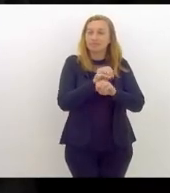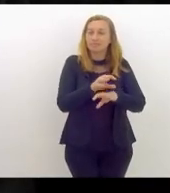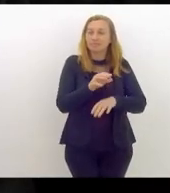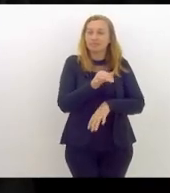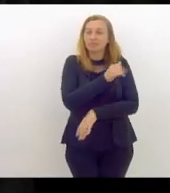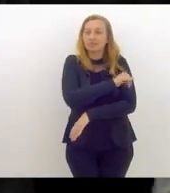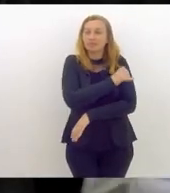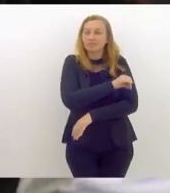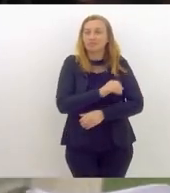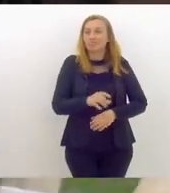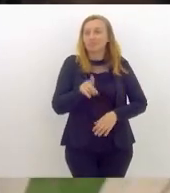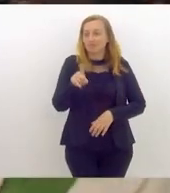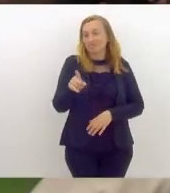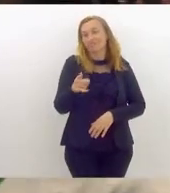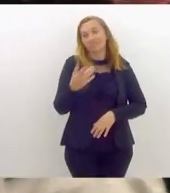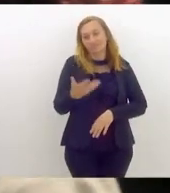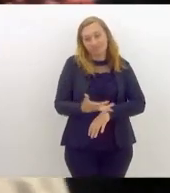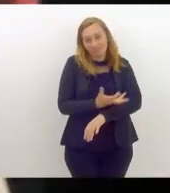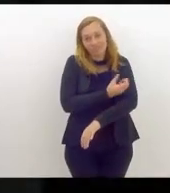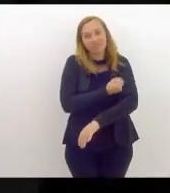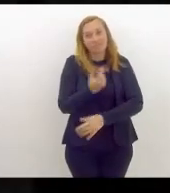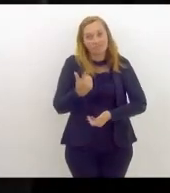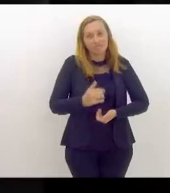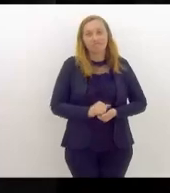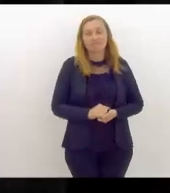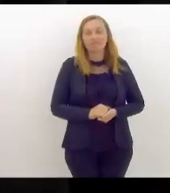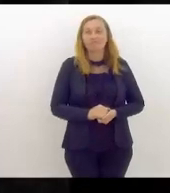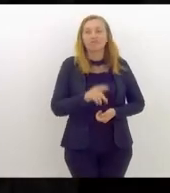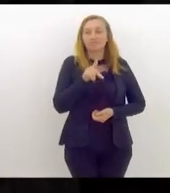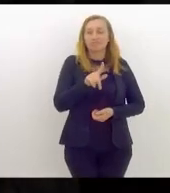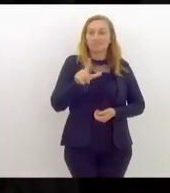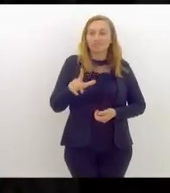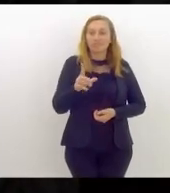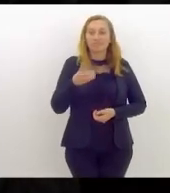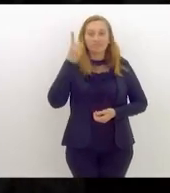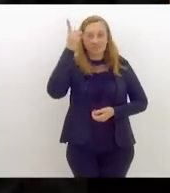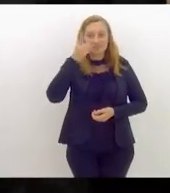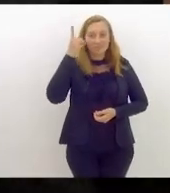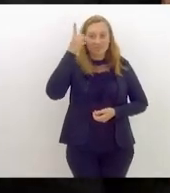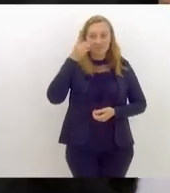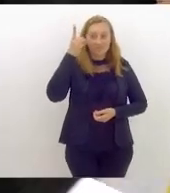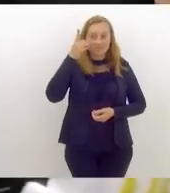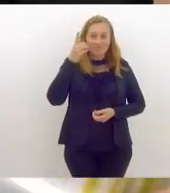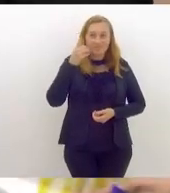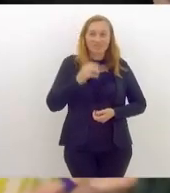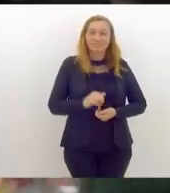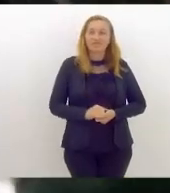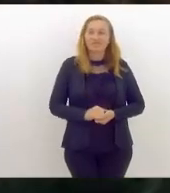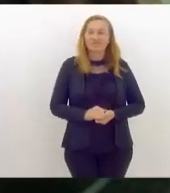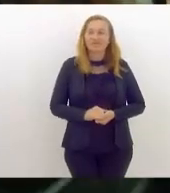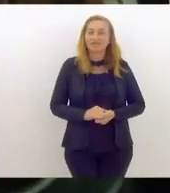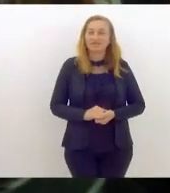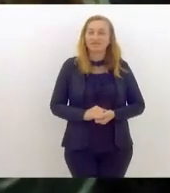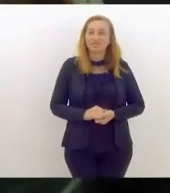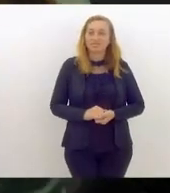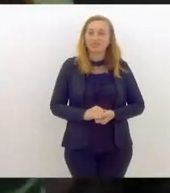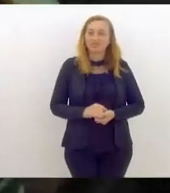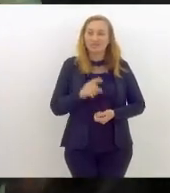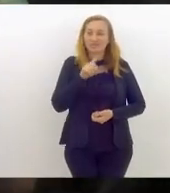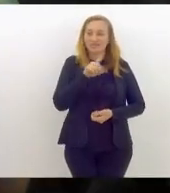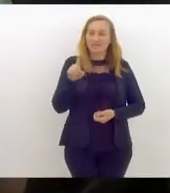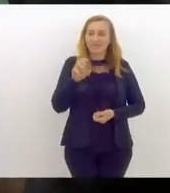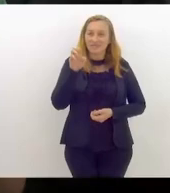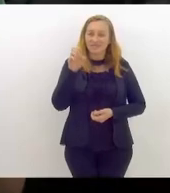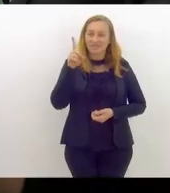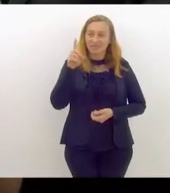Você está tratando do emocional. E o PL da deputada é assim, da deputada